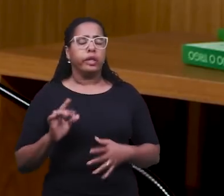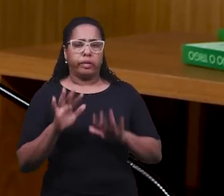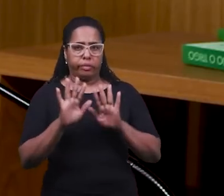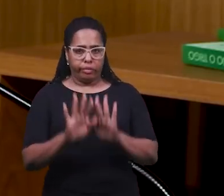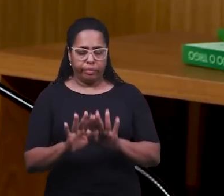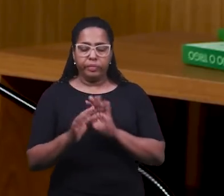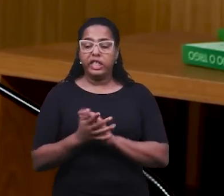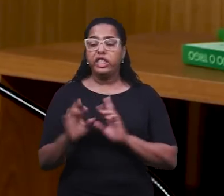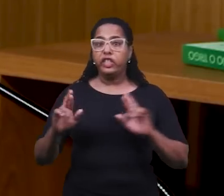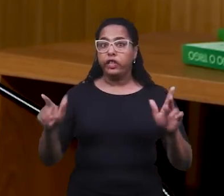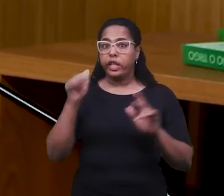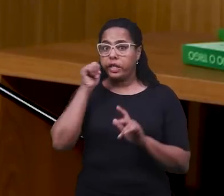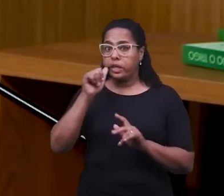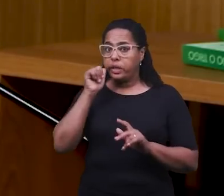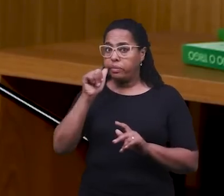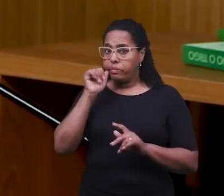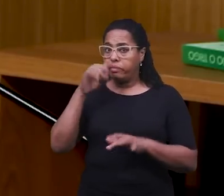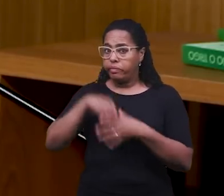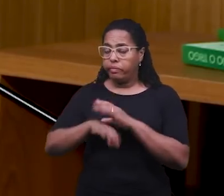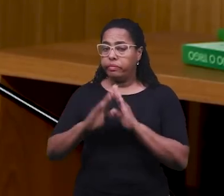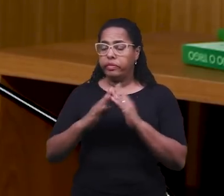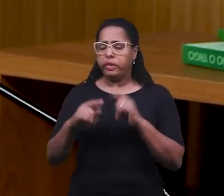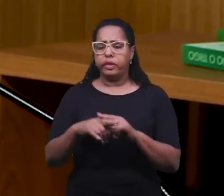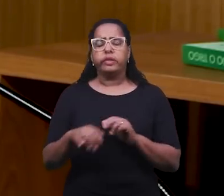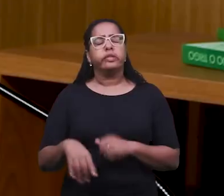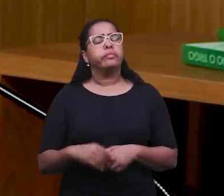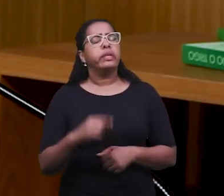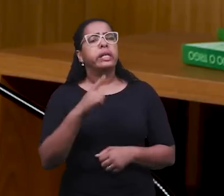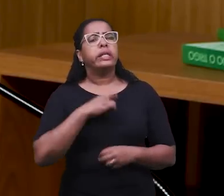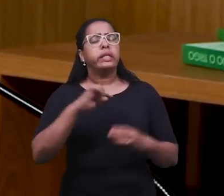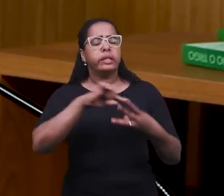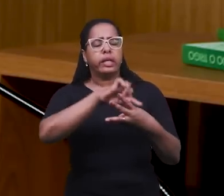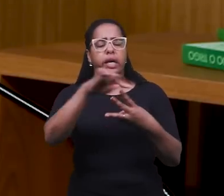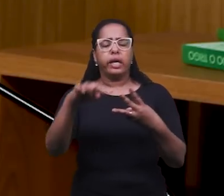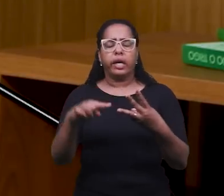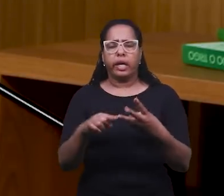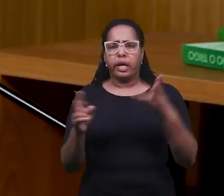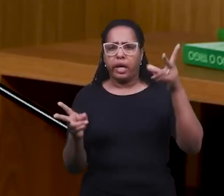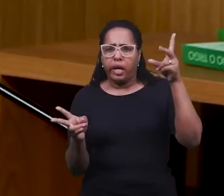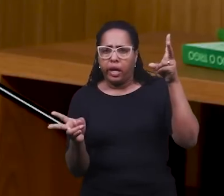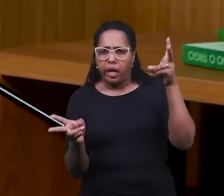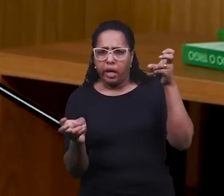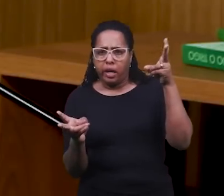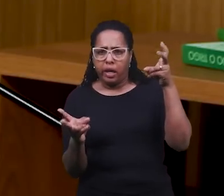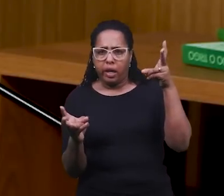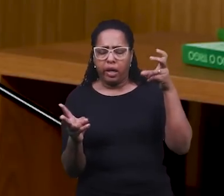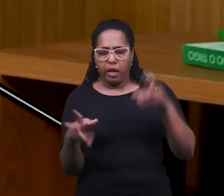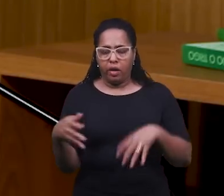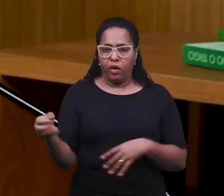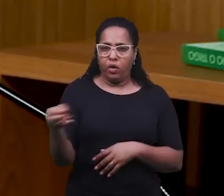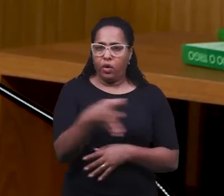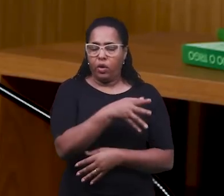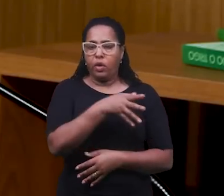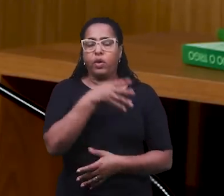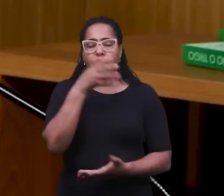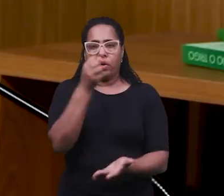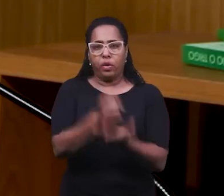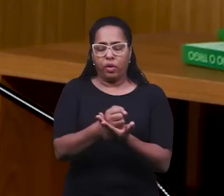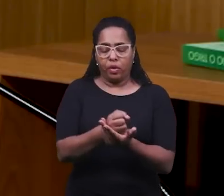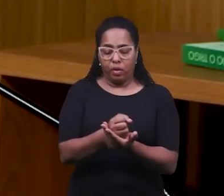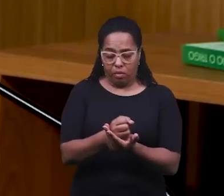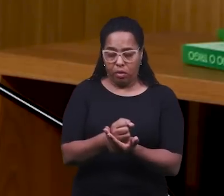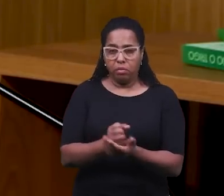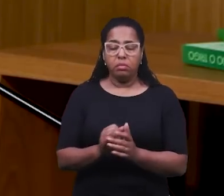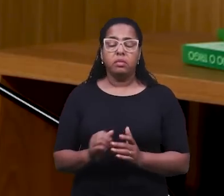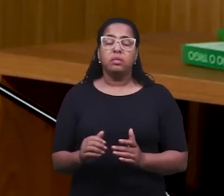se diga que há 3 citações no Novo Testamento e que